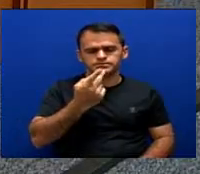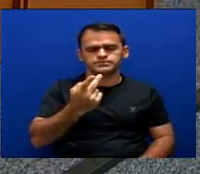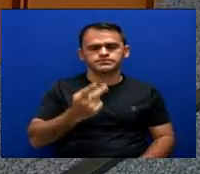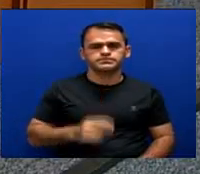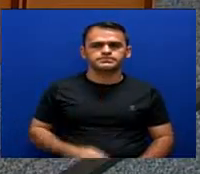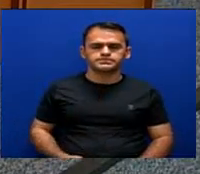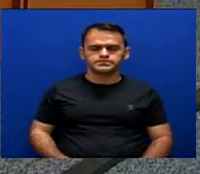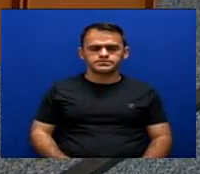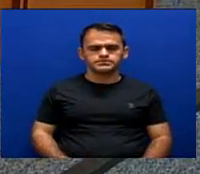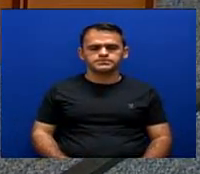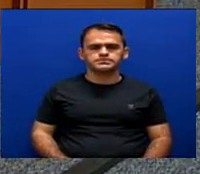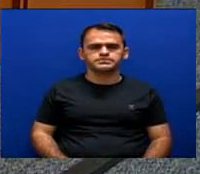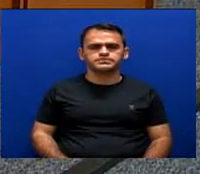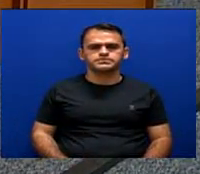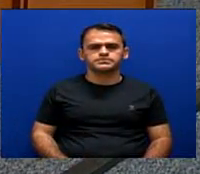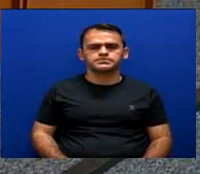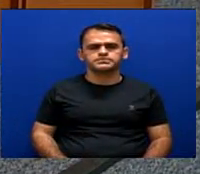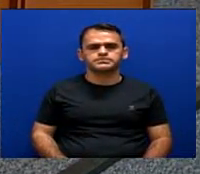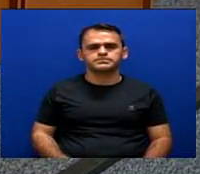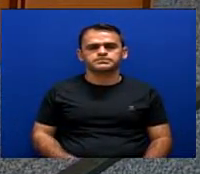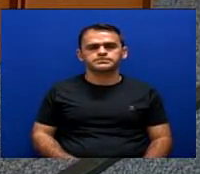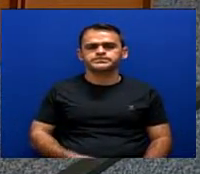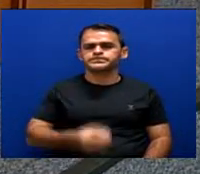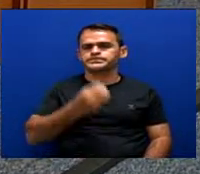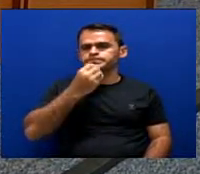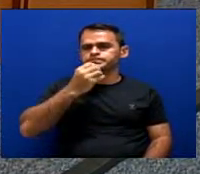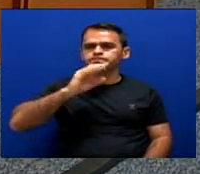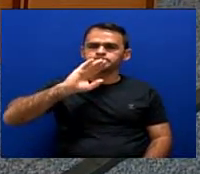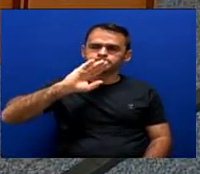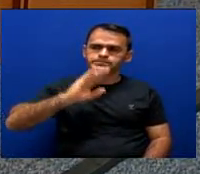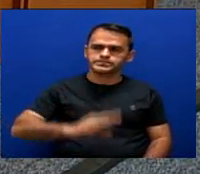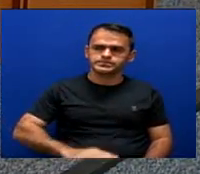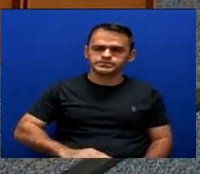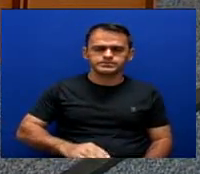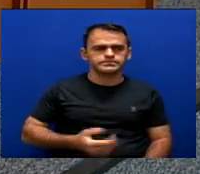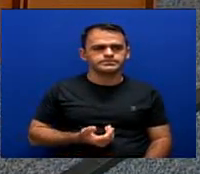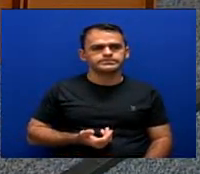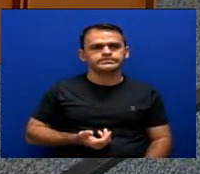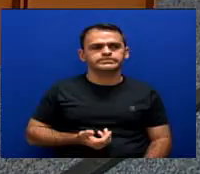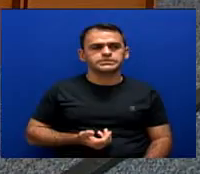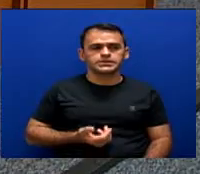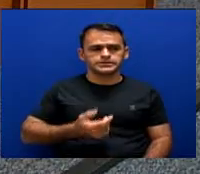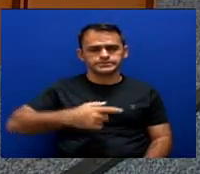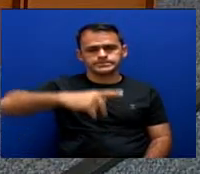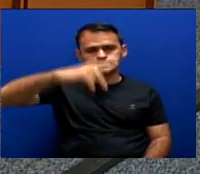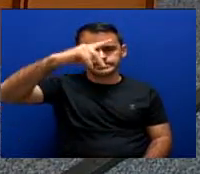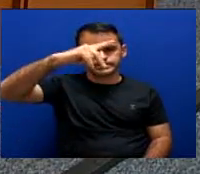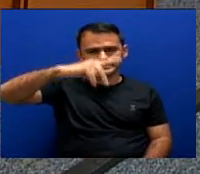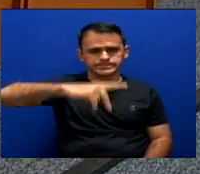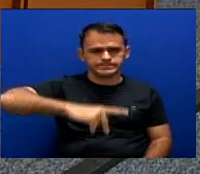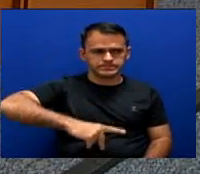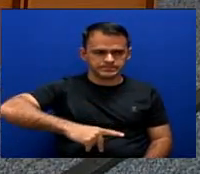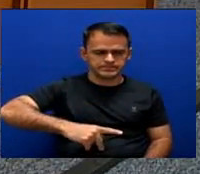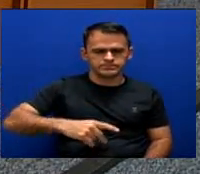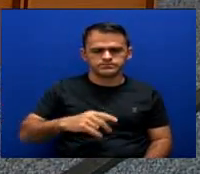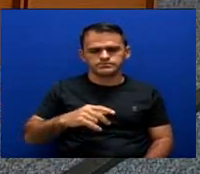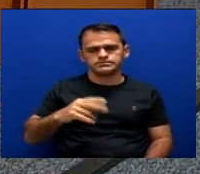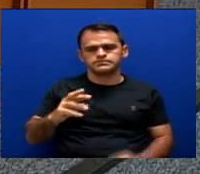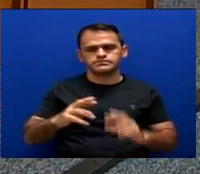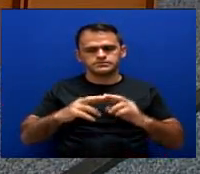é eu boa tarde a todos parabéns o de presidente por essa audiência